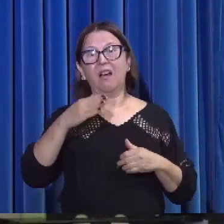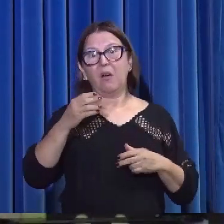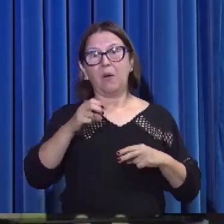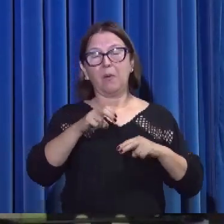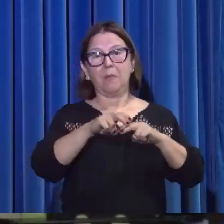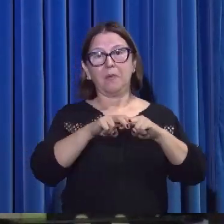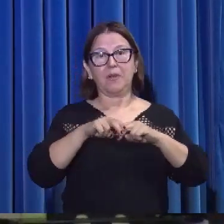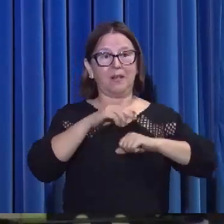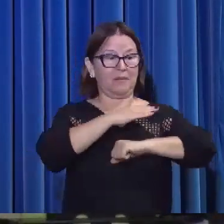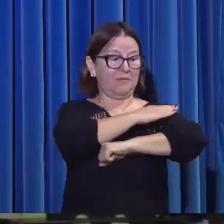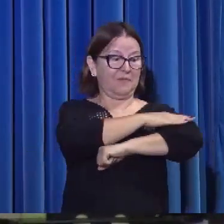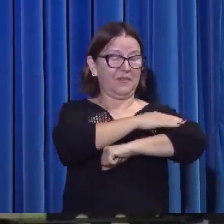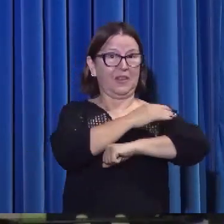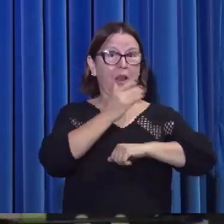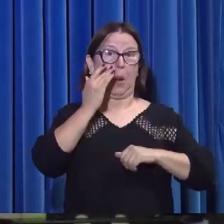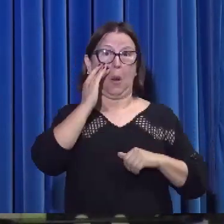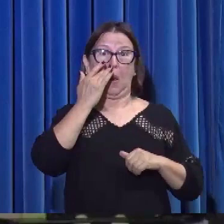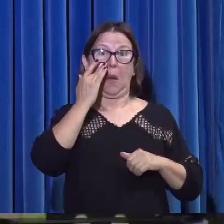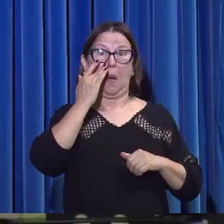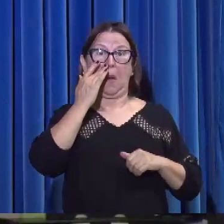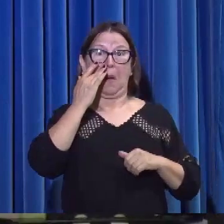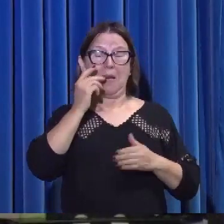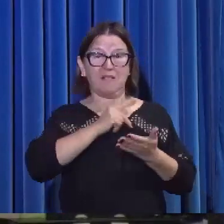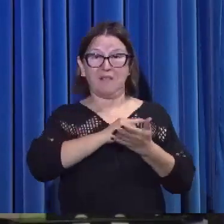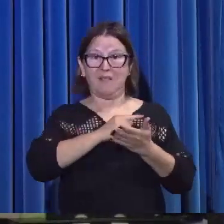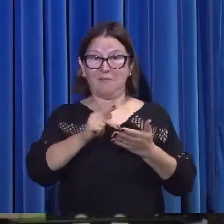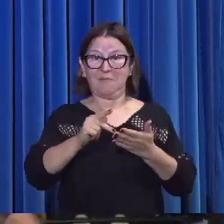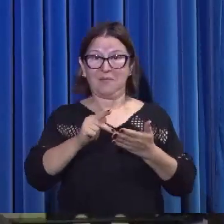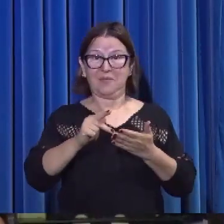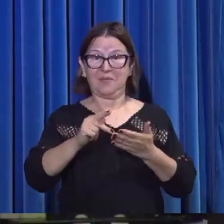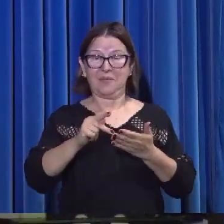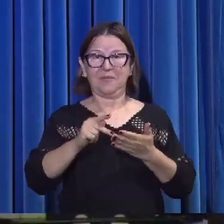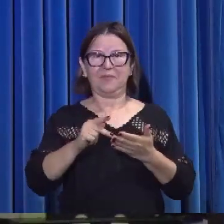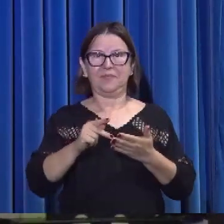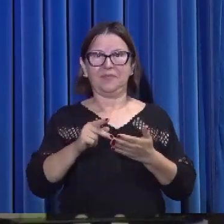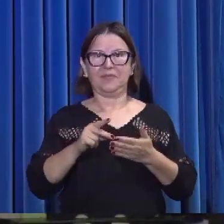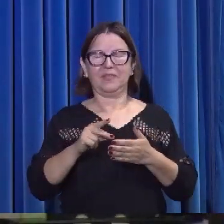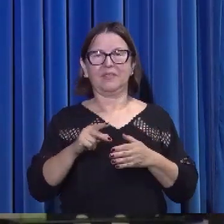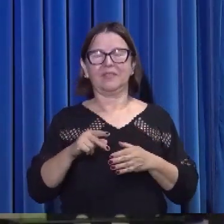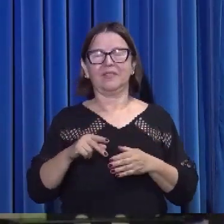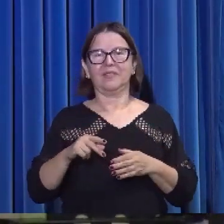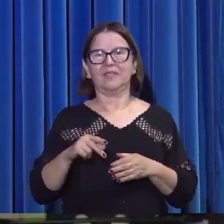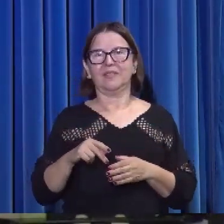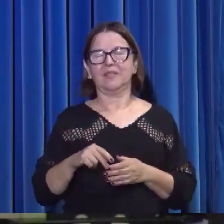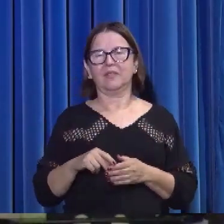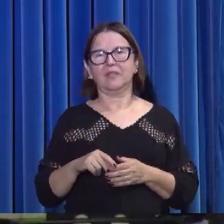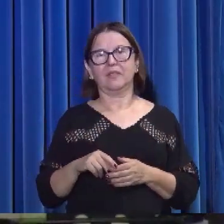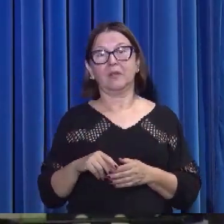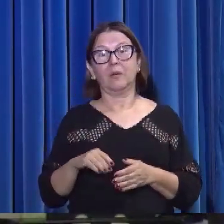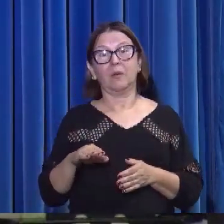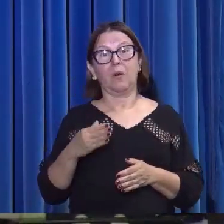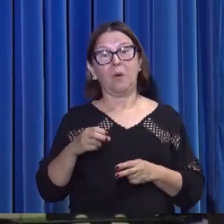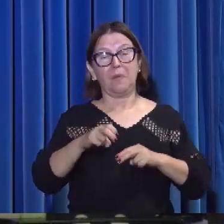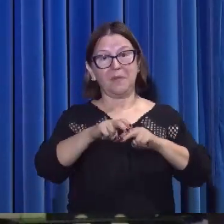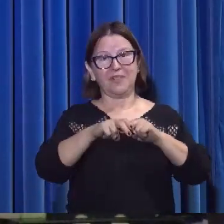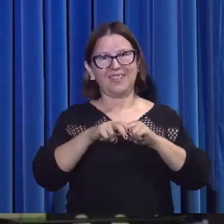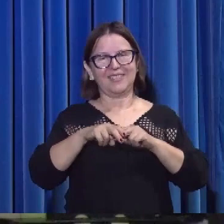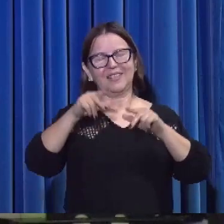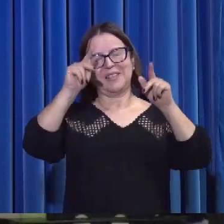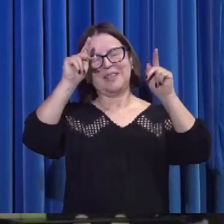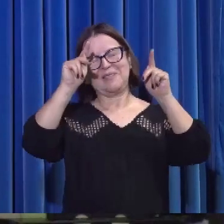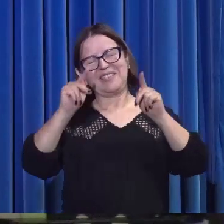ouro puro, como vidro transparente? Apocalipse 21, ele vai dar uma descrição do céu ali. Ou por causa da